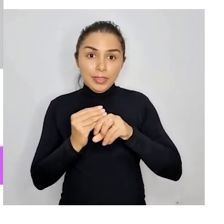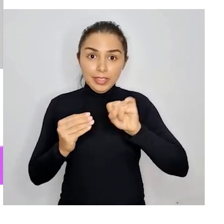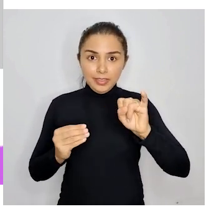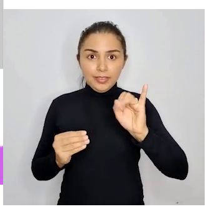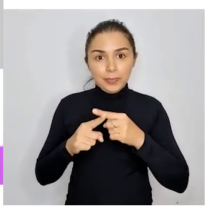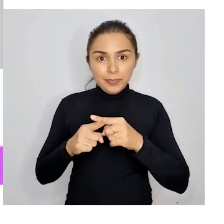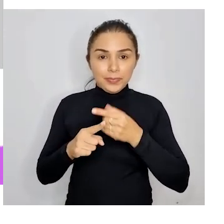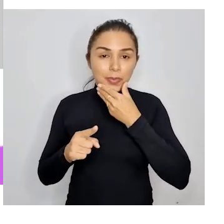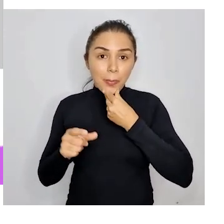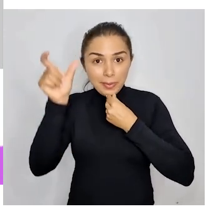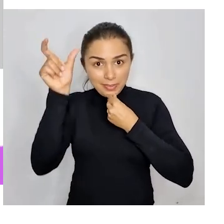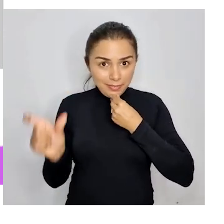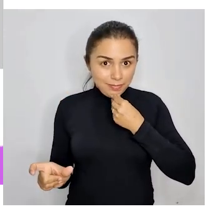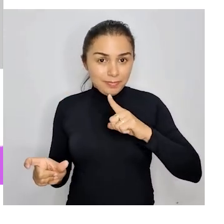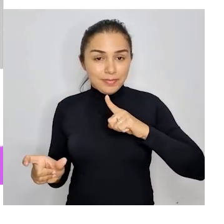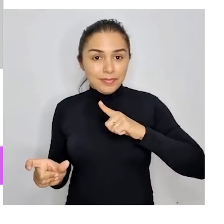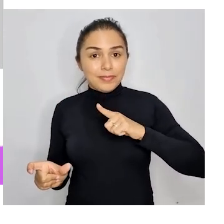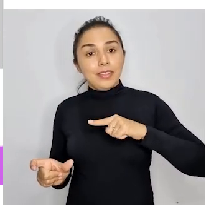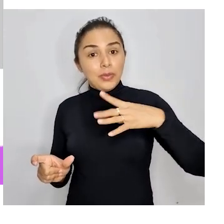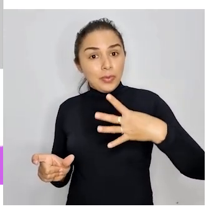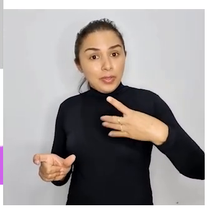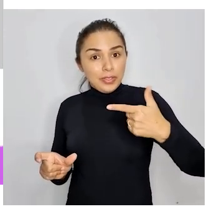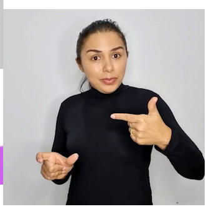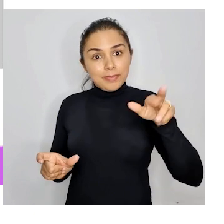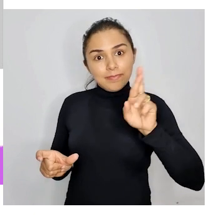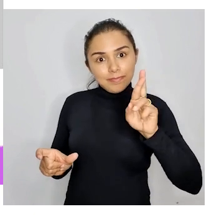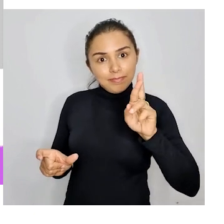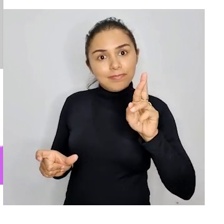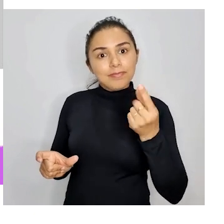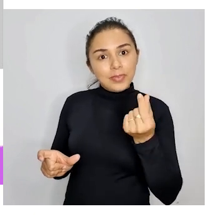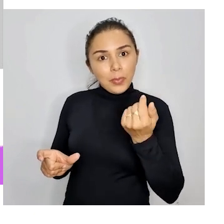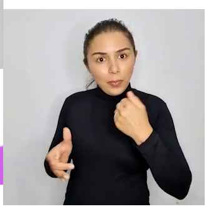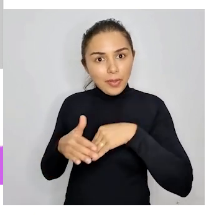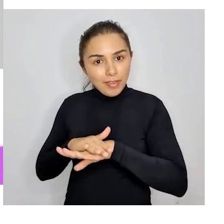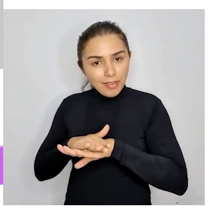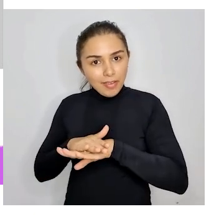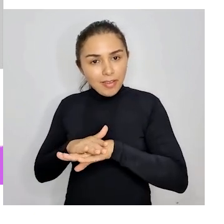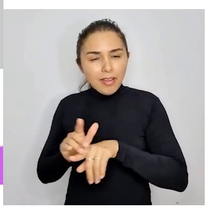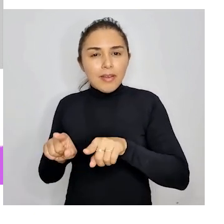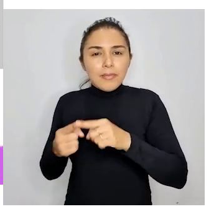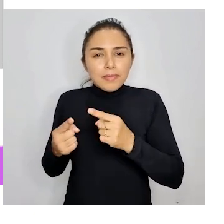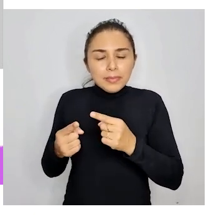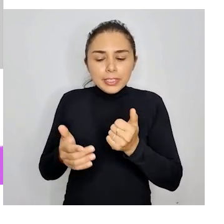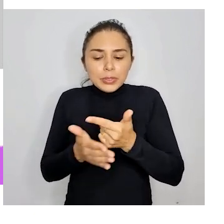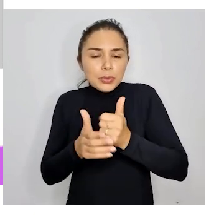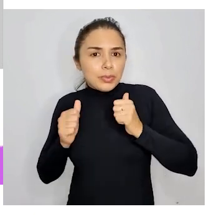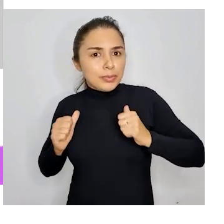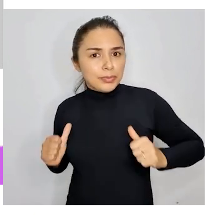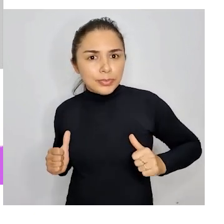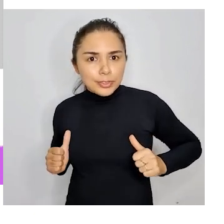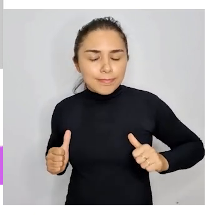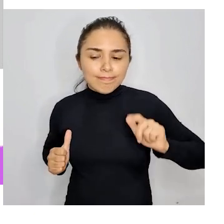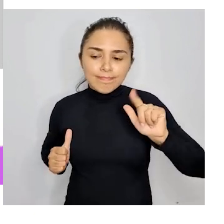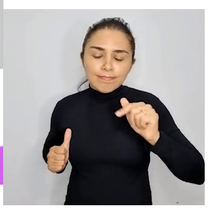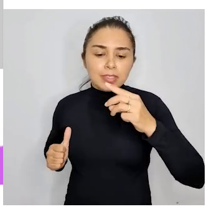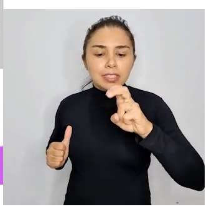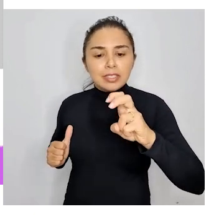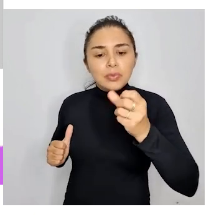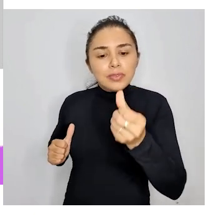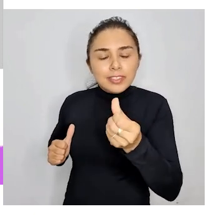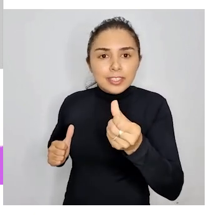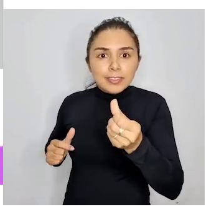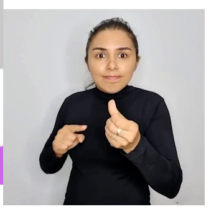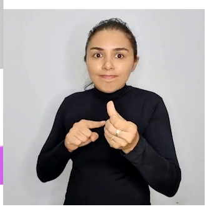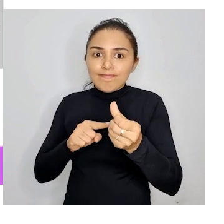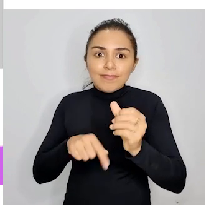é 56 e um valor que não está equivalente a esse 56, que não é igual, nesse